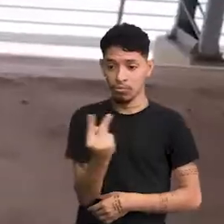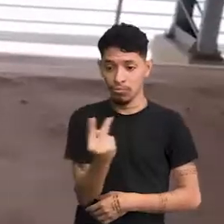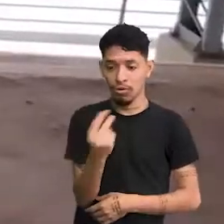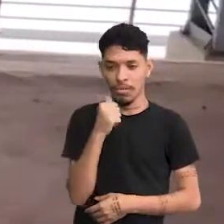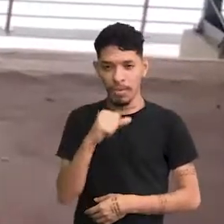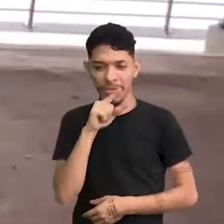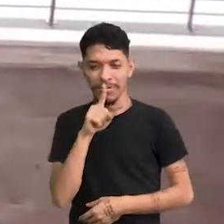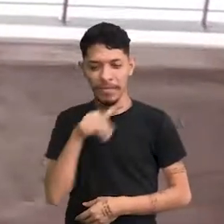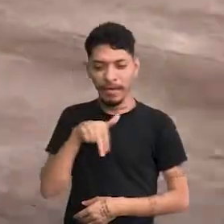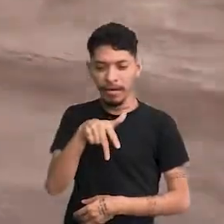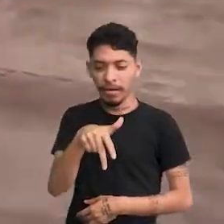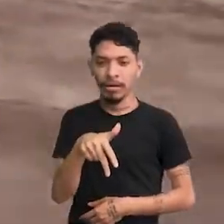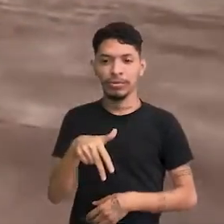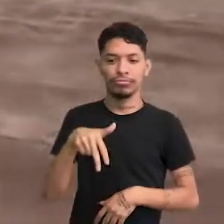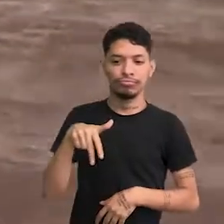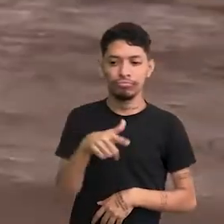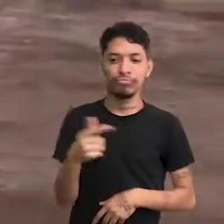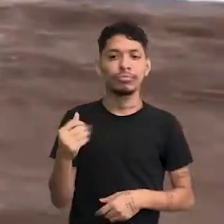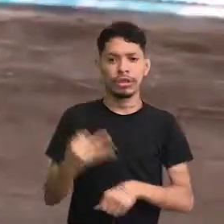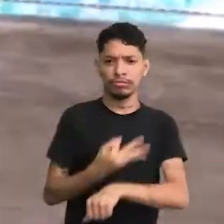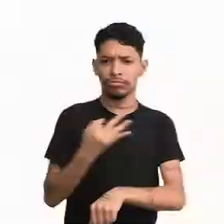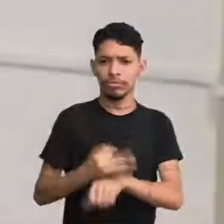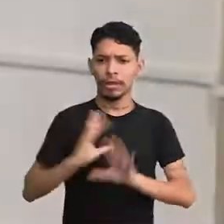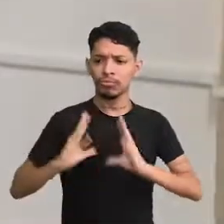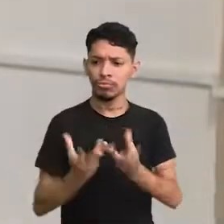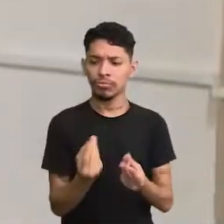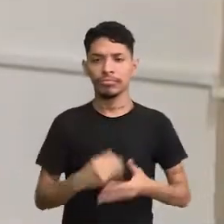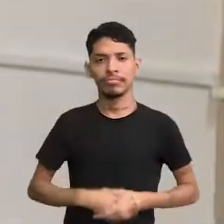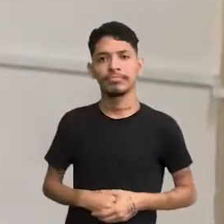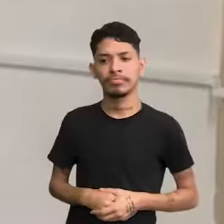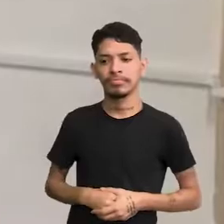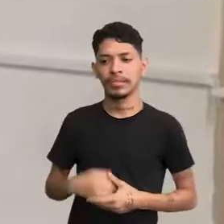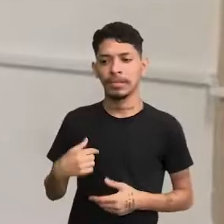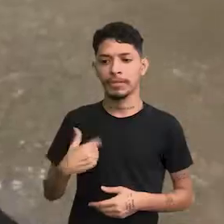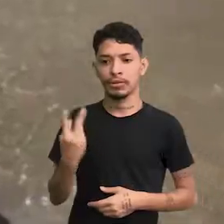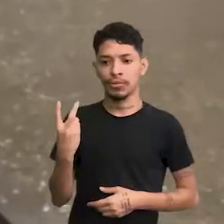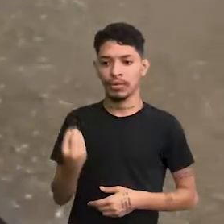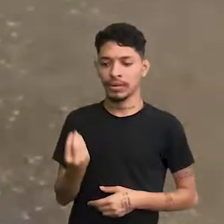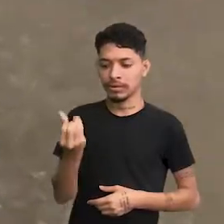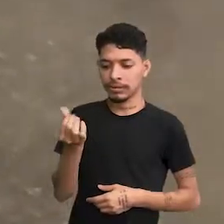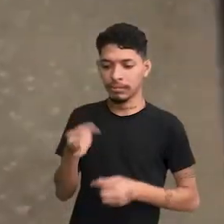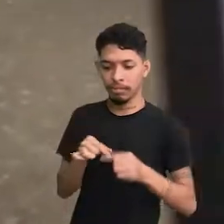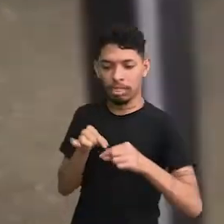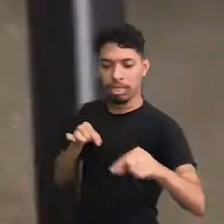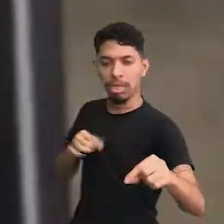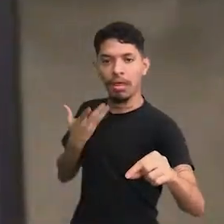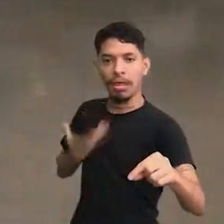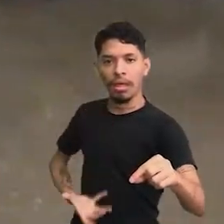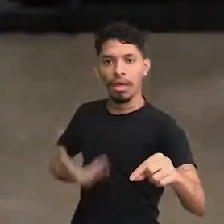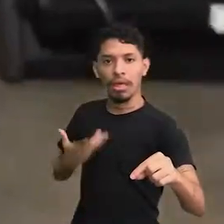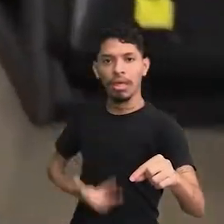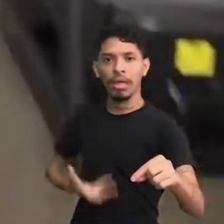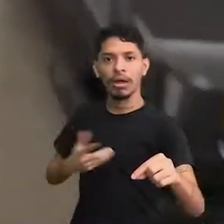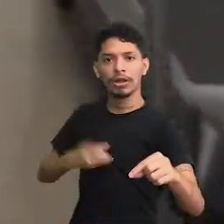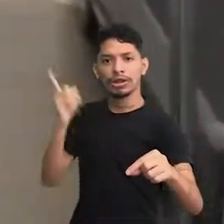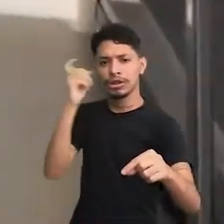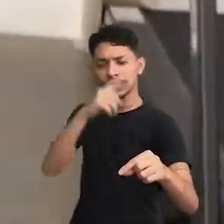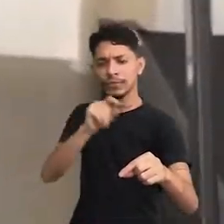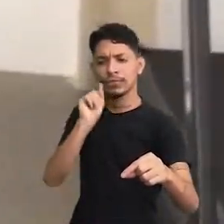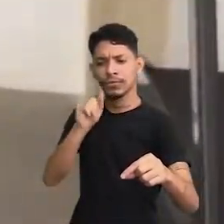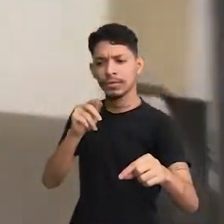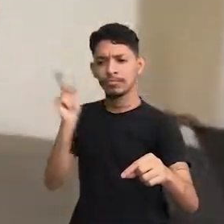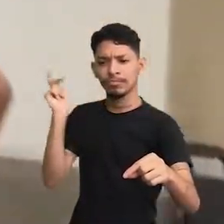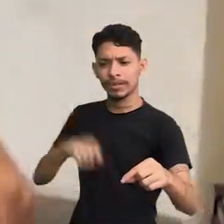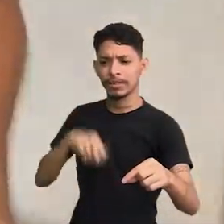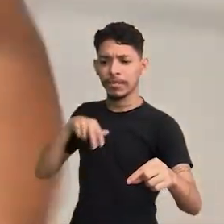andam, caminham, tem mais resistência para tudo. Andava de 50 a 100 metros, me sentia muito cansado e tinha muita dificuldade